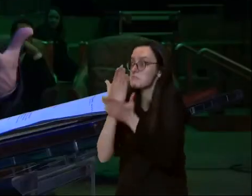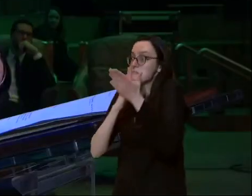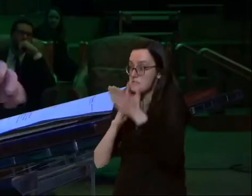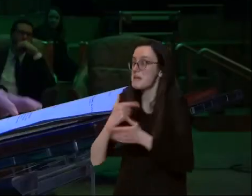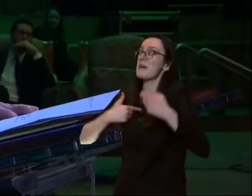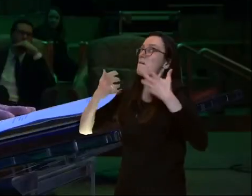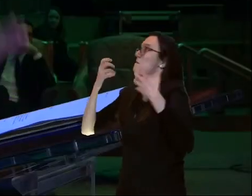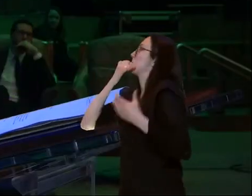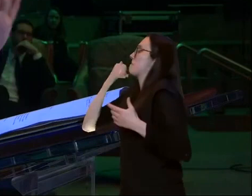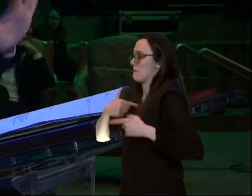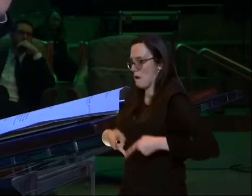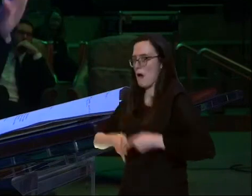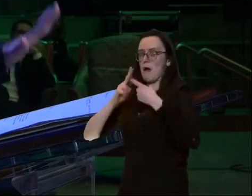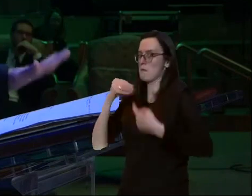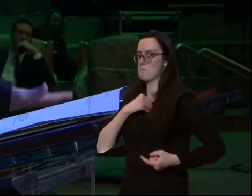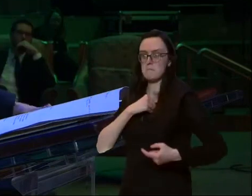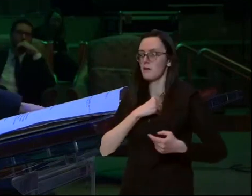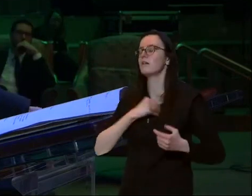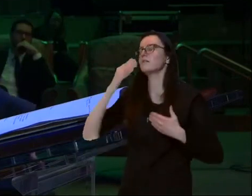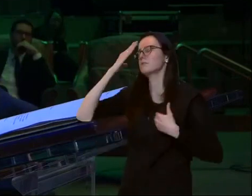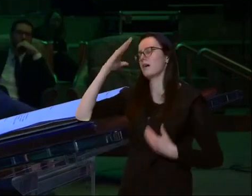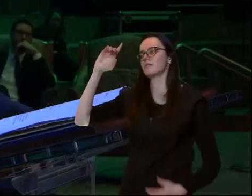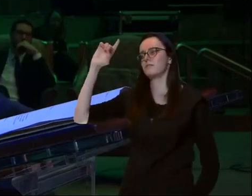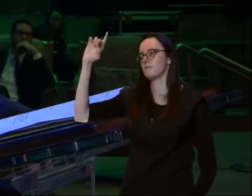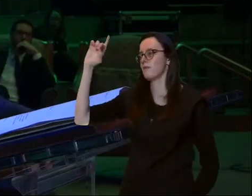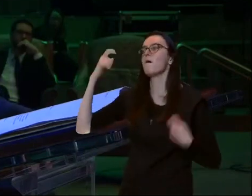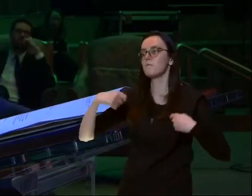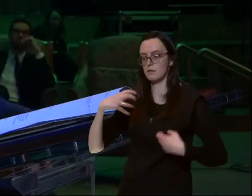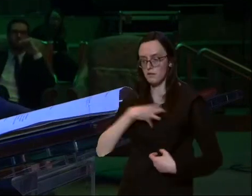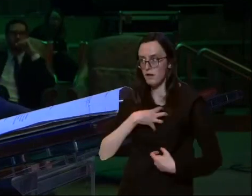e eu quero consertar, graças a Deus.